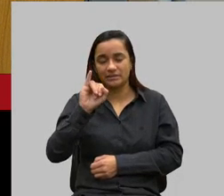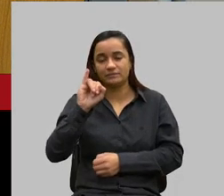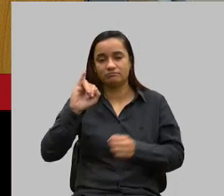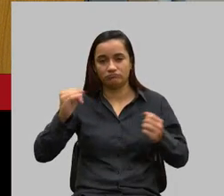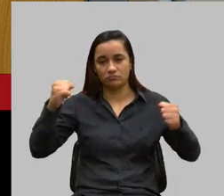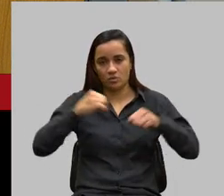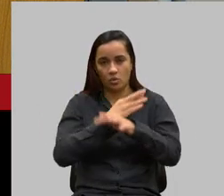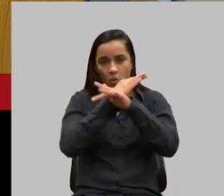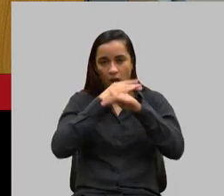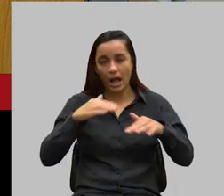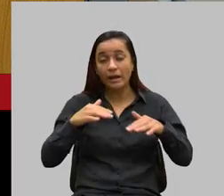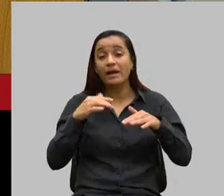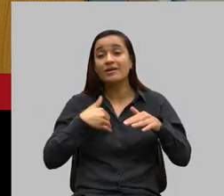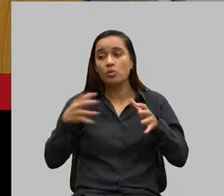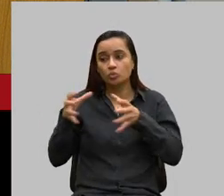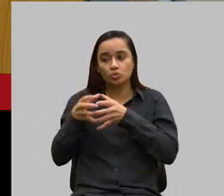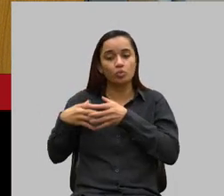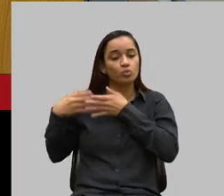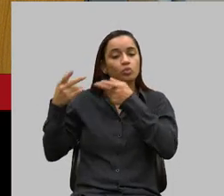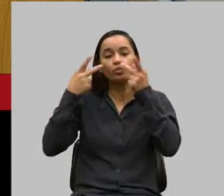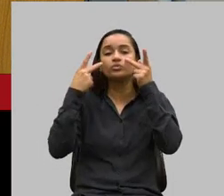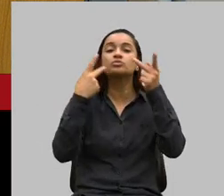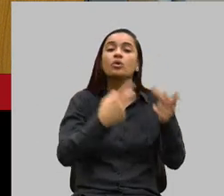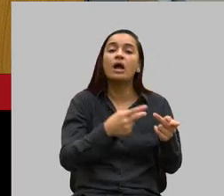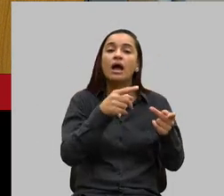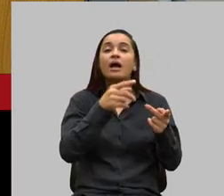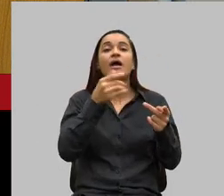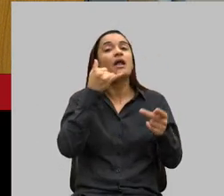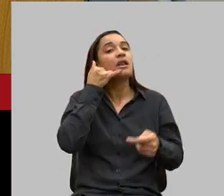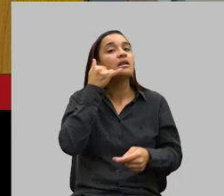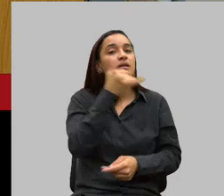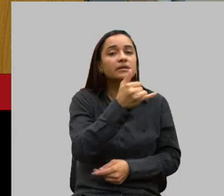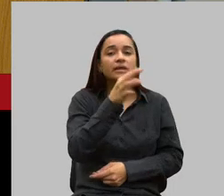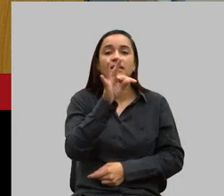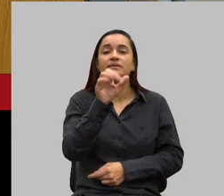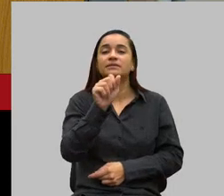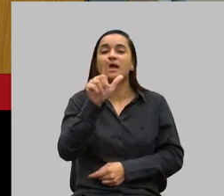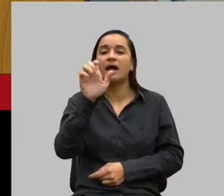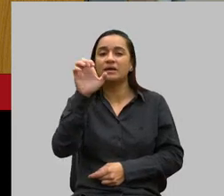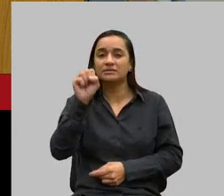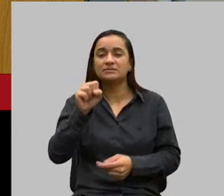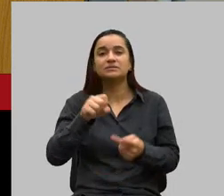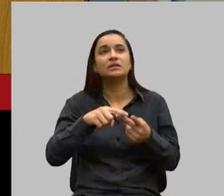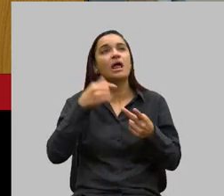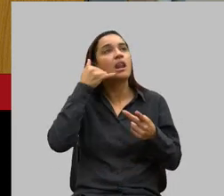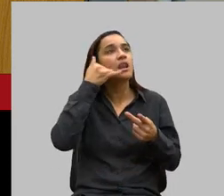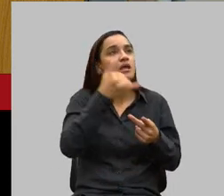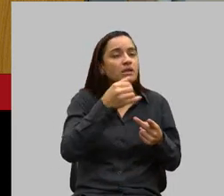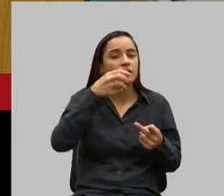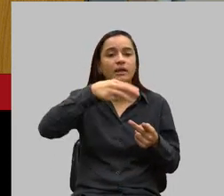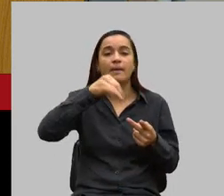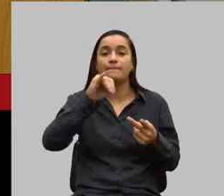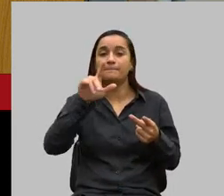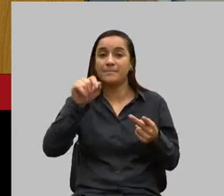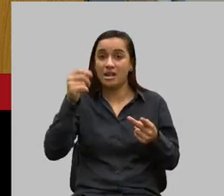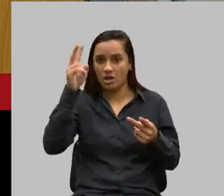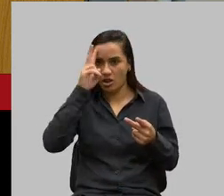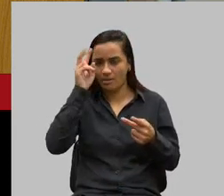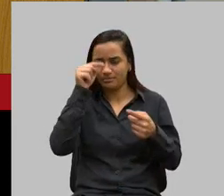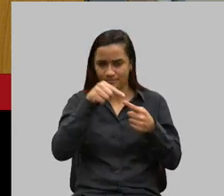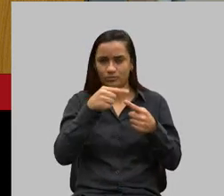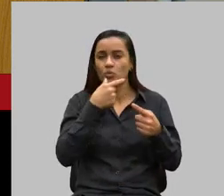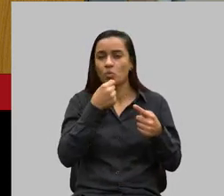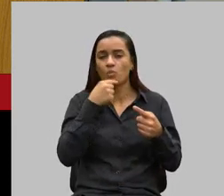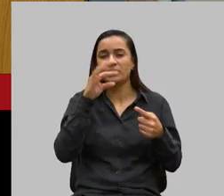liguei pro Tales Já liguei pra Mila e aí o Thales ele sempre tem uma desculpa que é dos